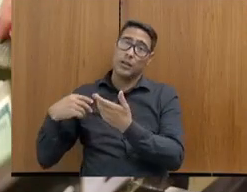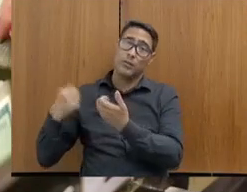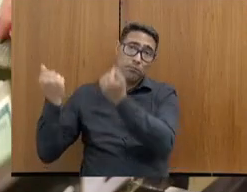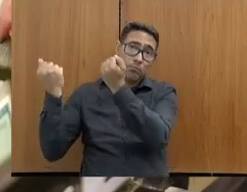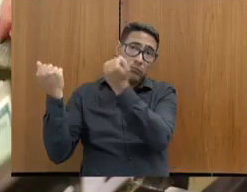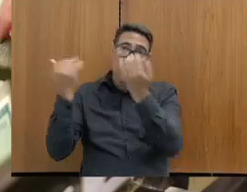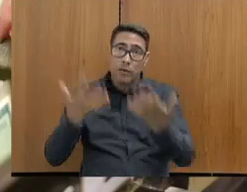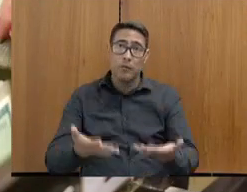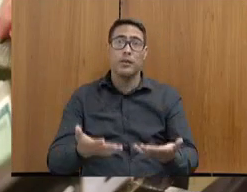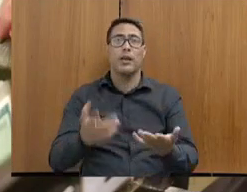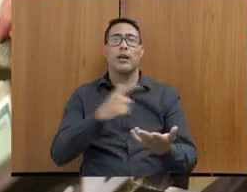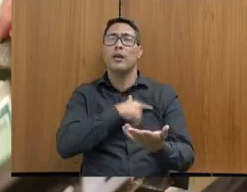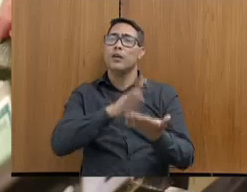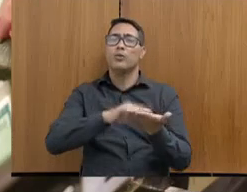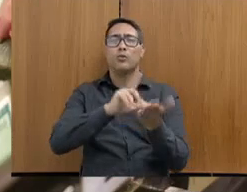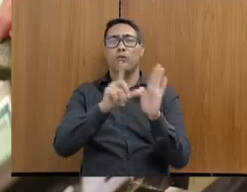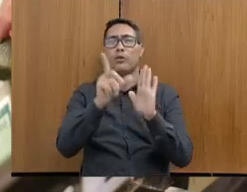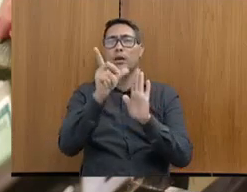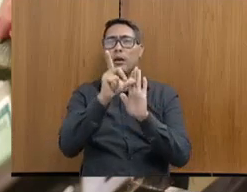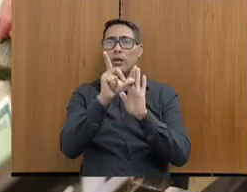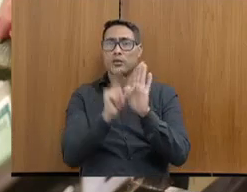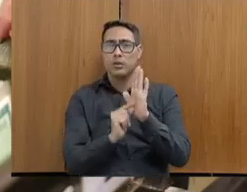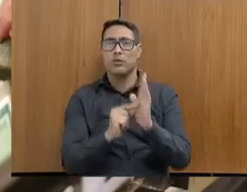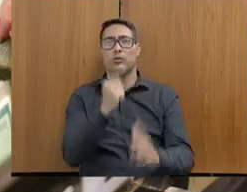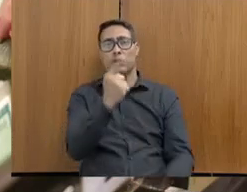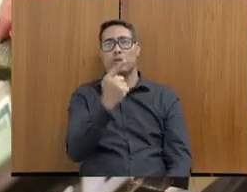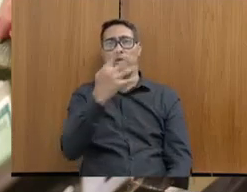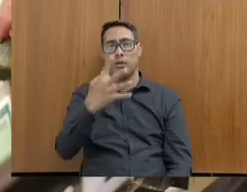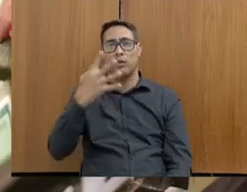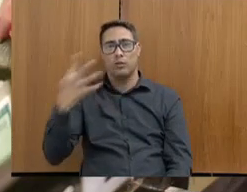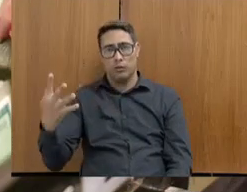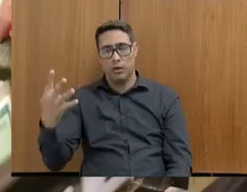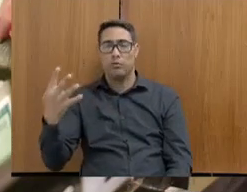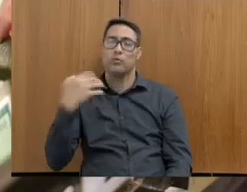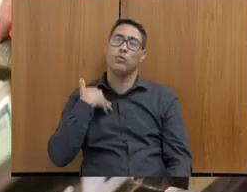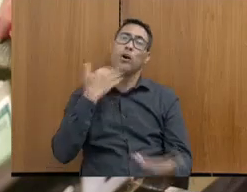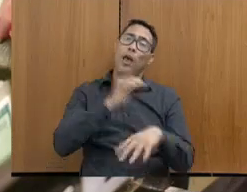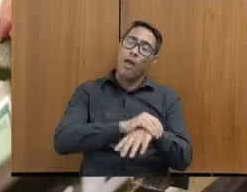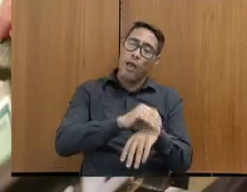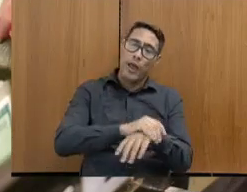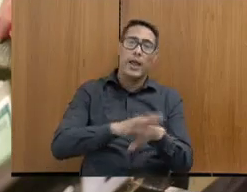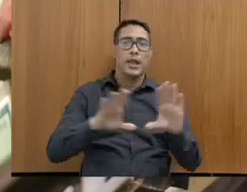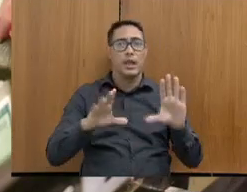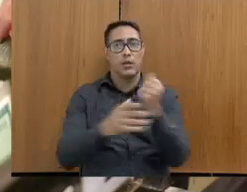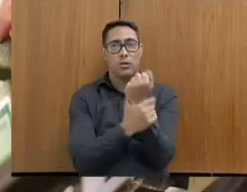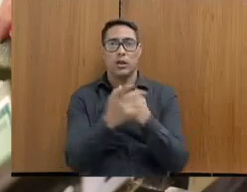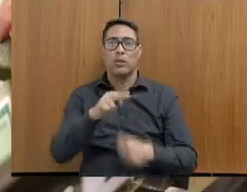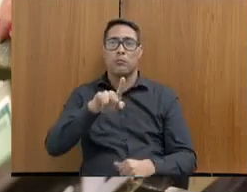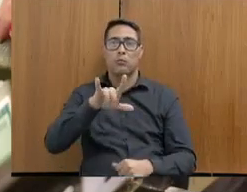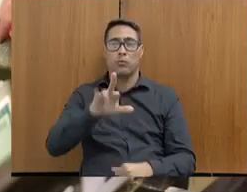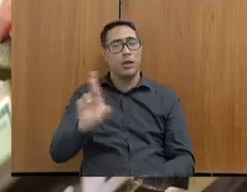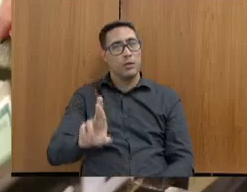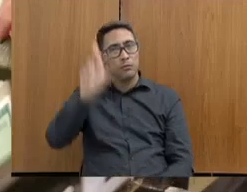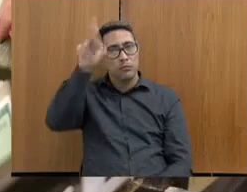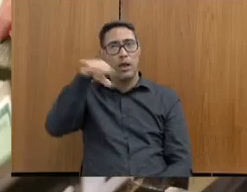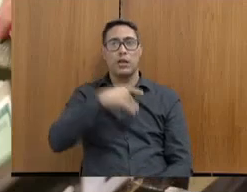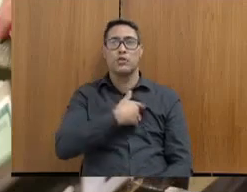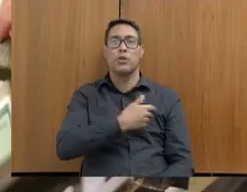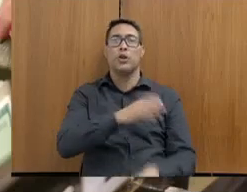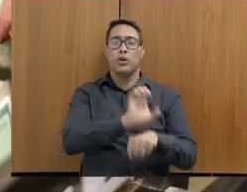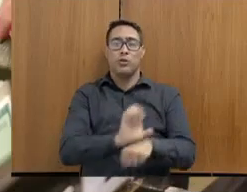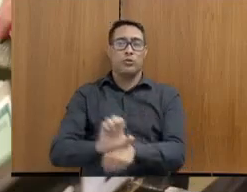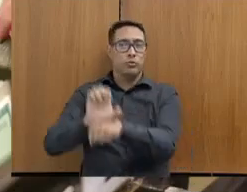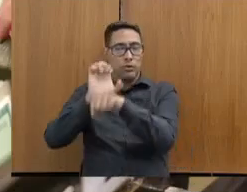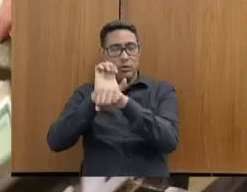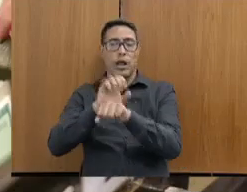do Artigo 144 texto constitucional Segurança Pública dever do Estado direito e responsabilidade todos exercida